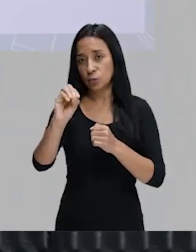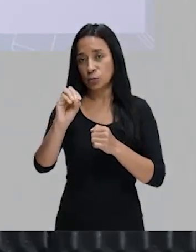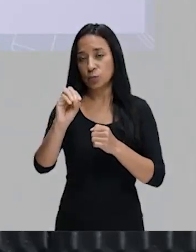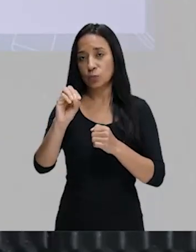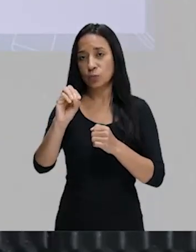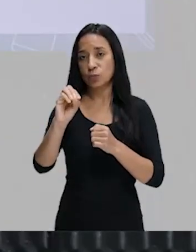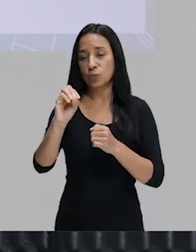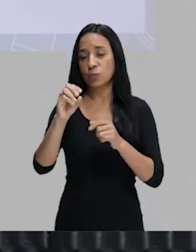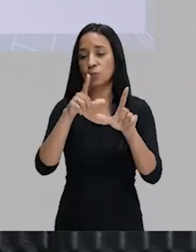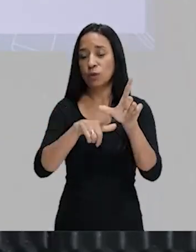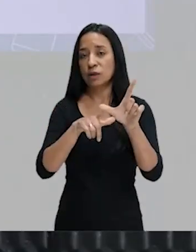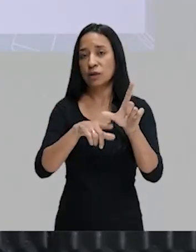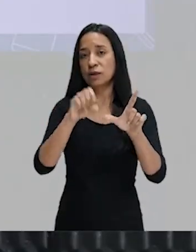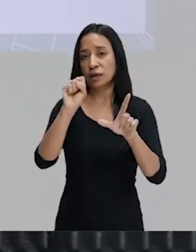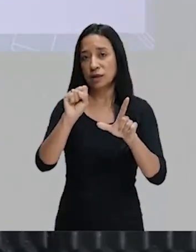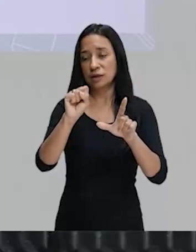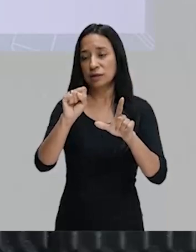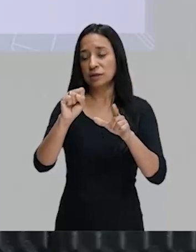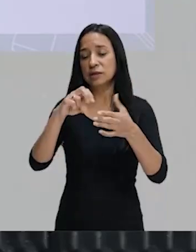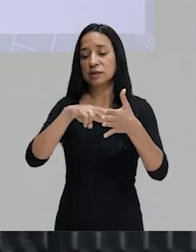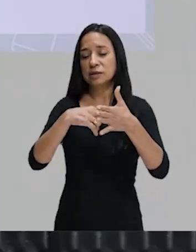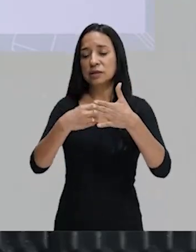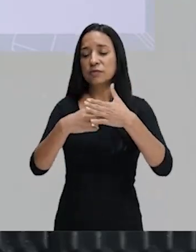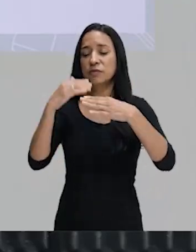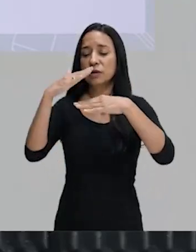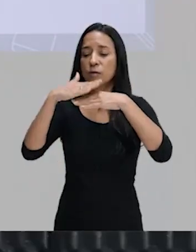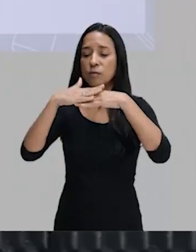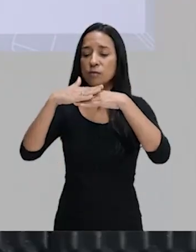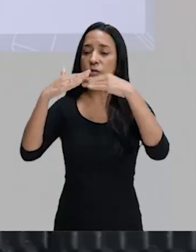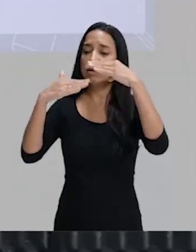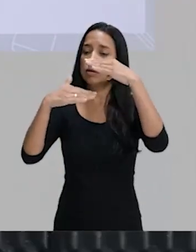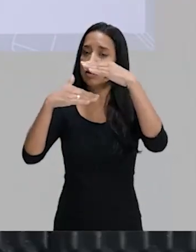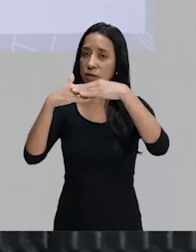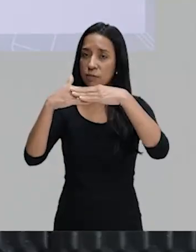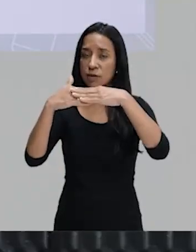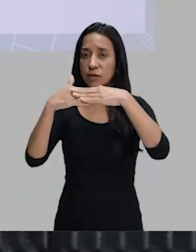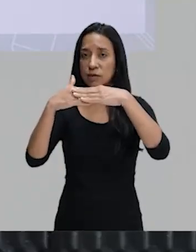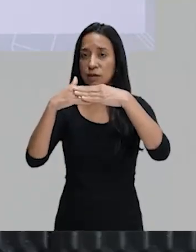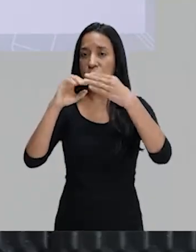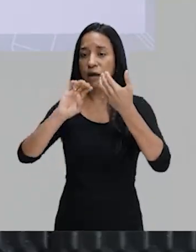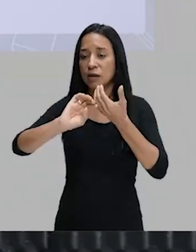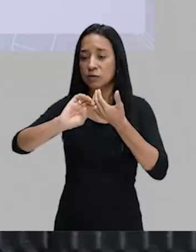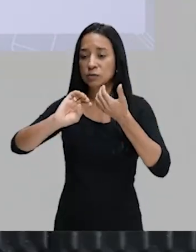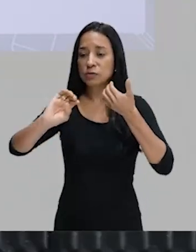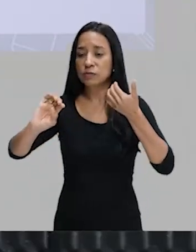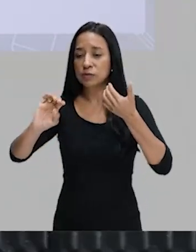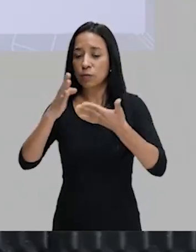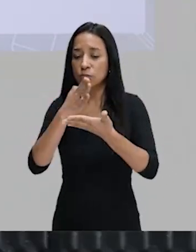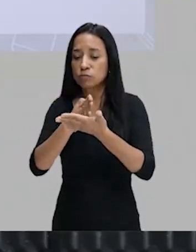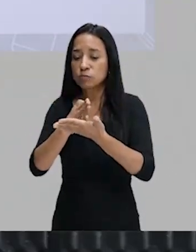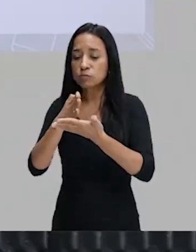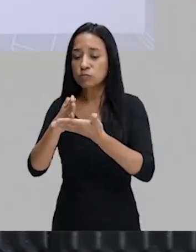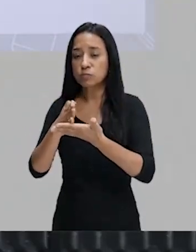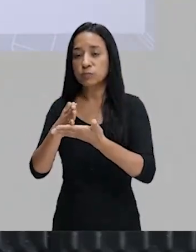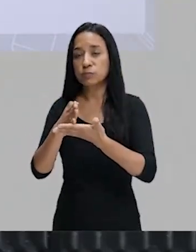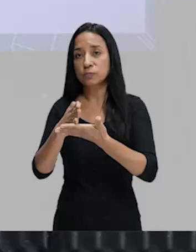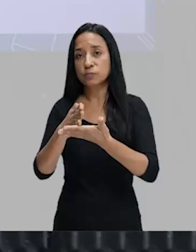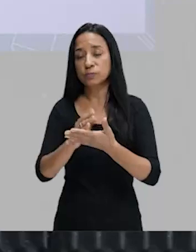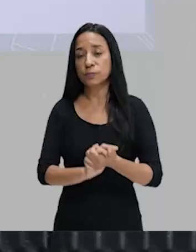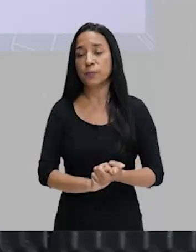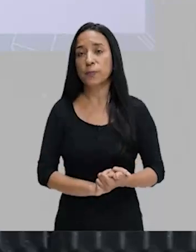extrato, significa camada, significa ali a divisão, ok? Então, extrato com S é